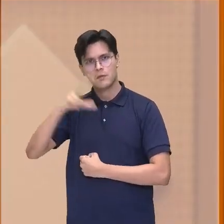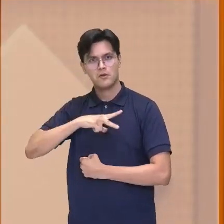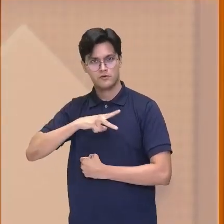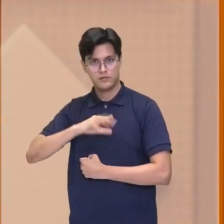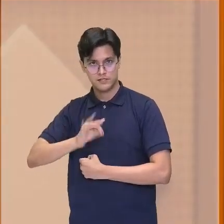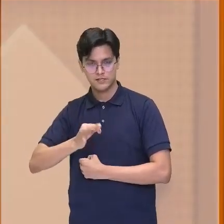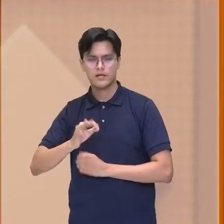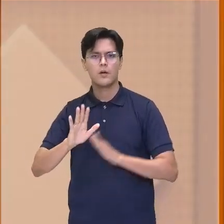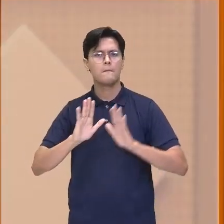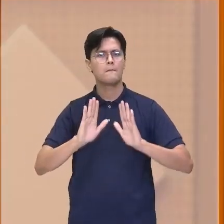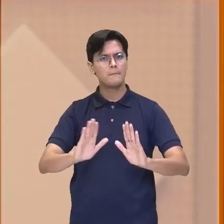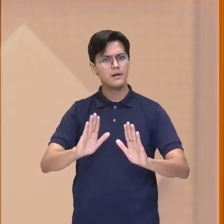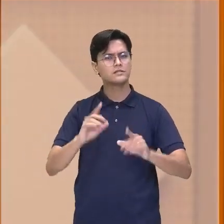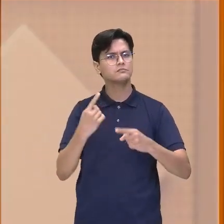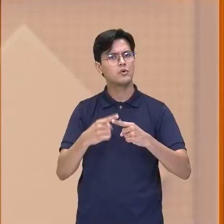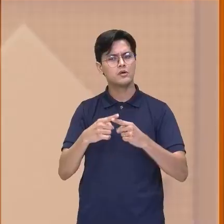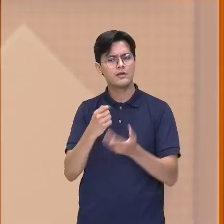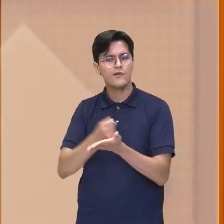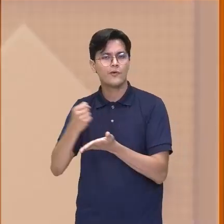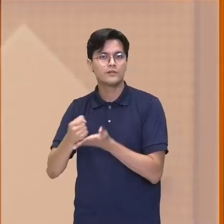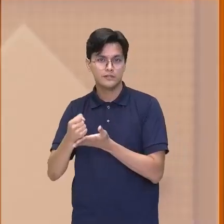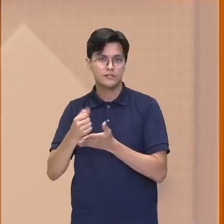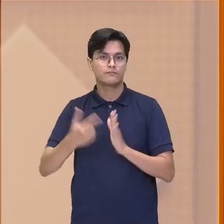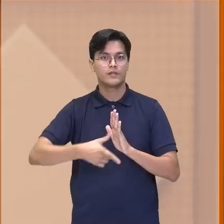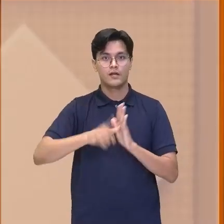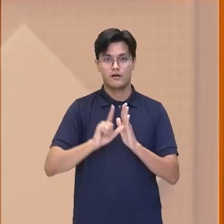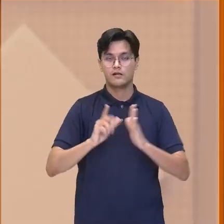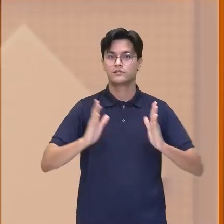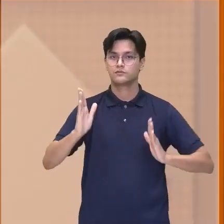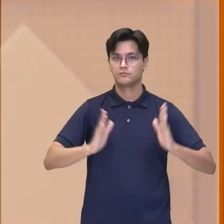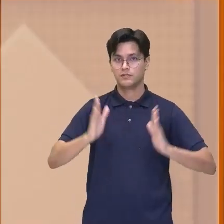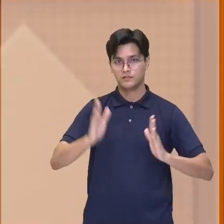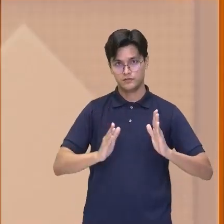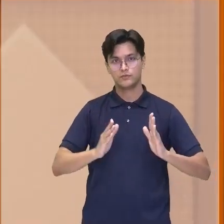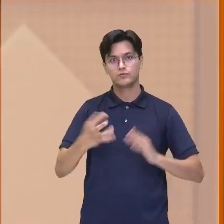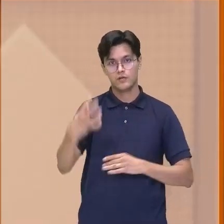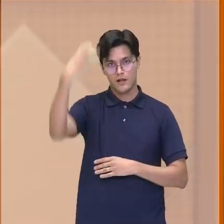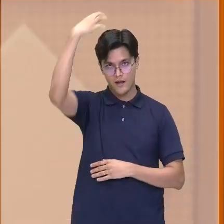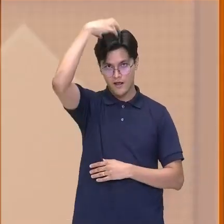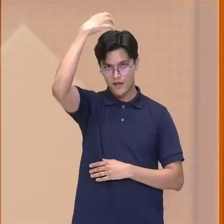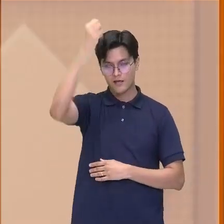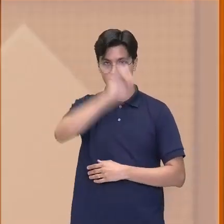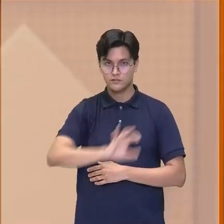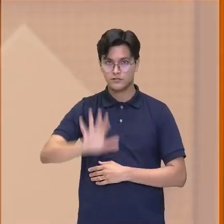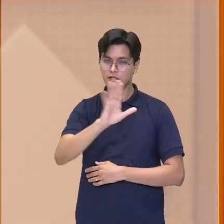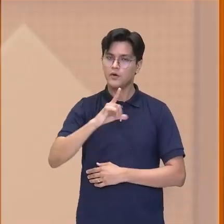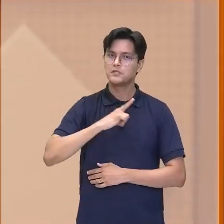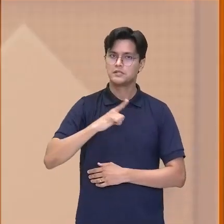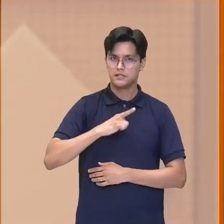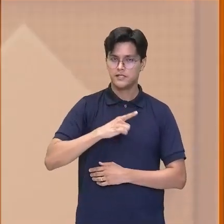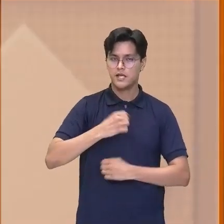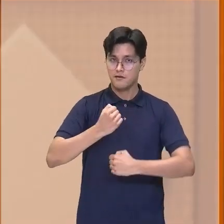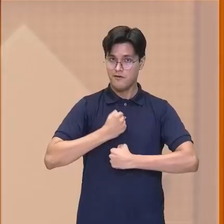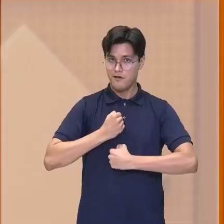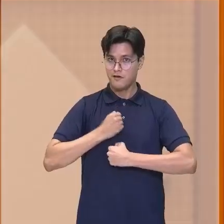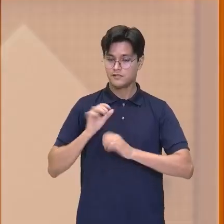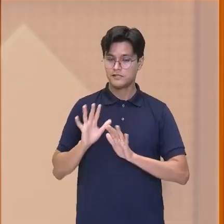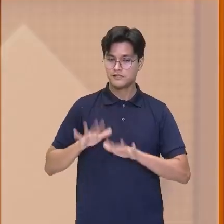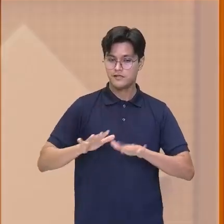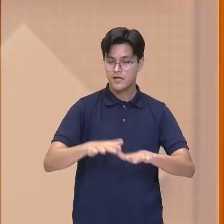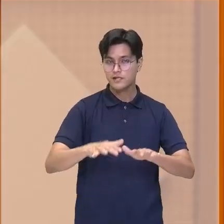Bem, antes desse período das monarquias nacionais, havia a presença de exércitos, só que os exércitos